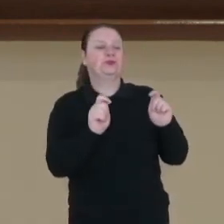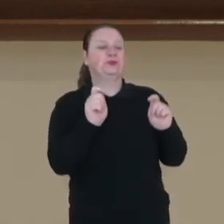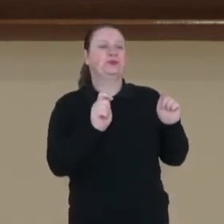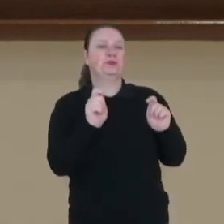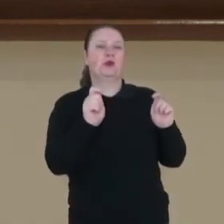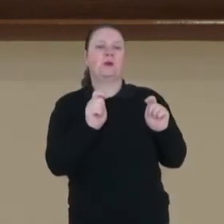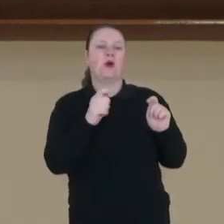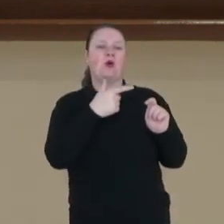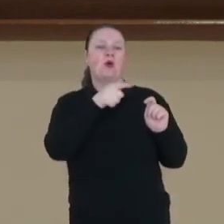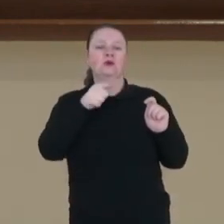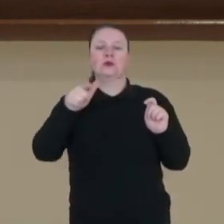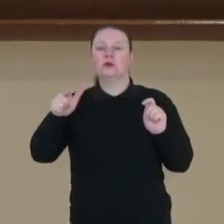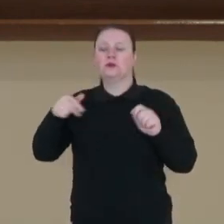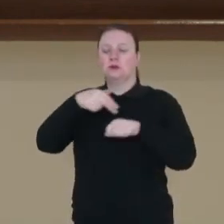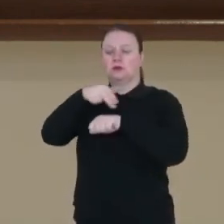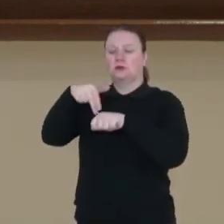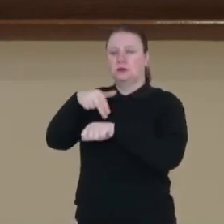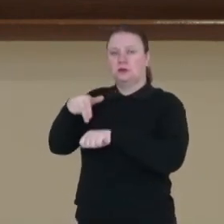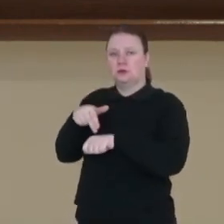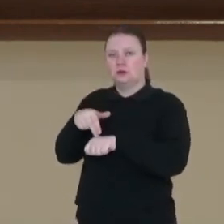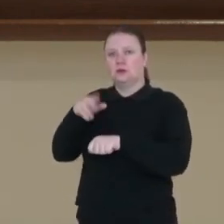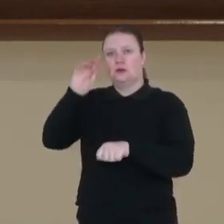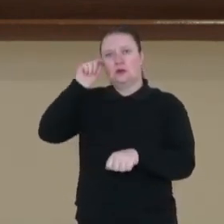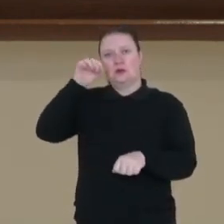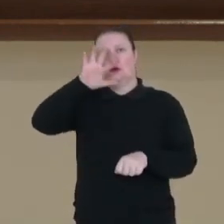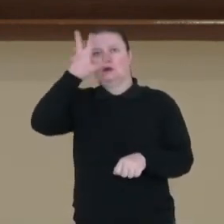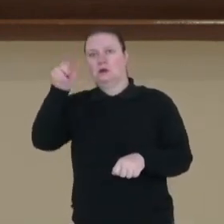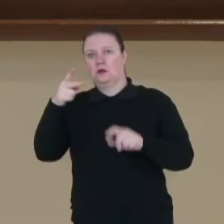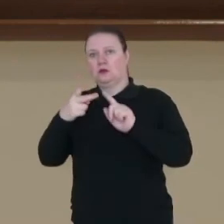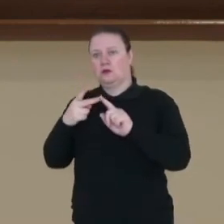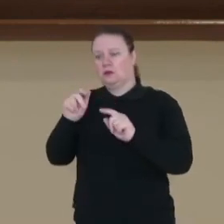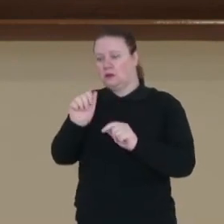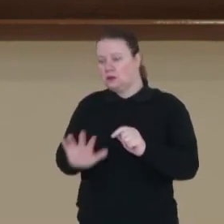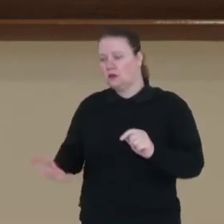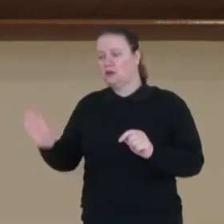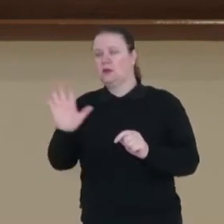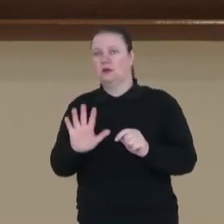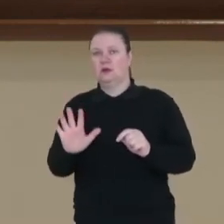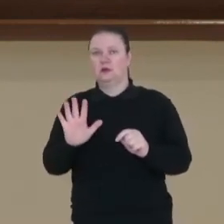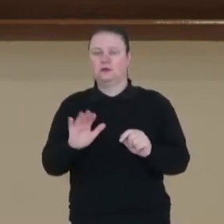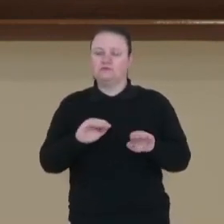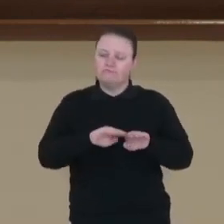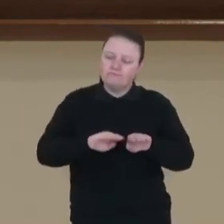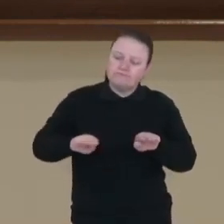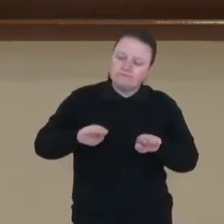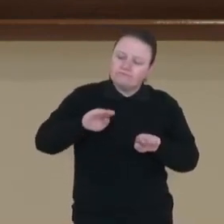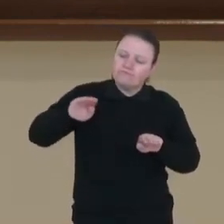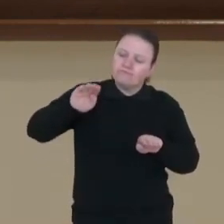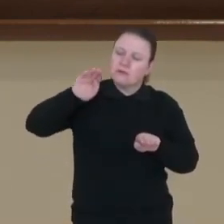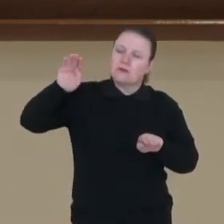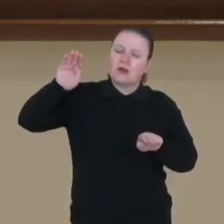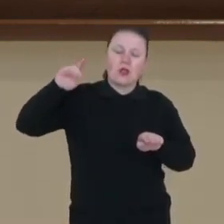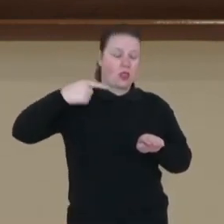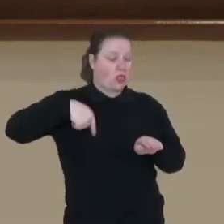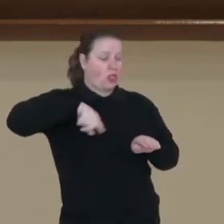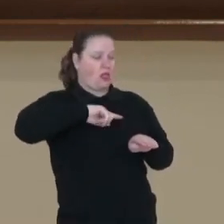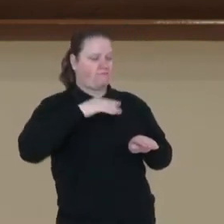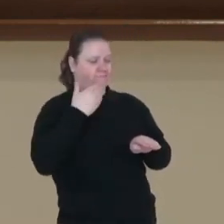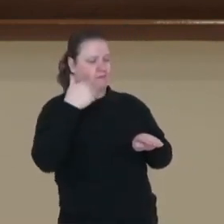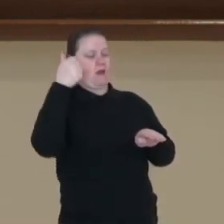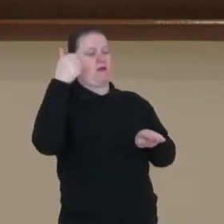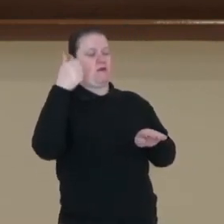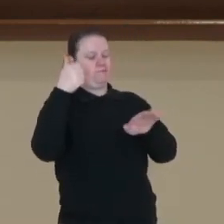nações africana e asiática, dizendo que numa escada evolutiva eles teriam evoluído